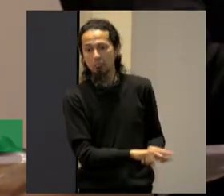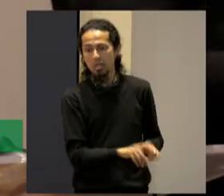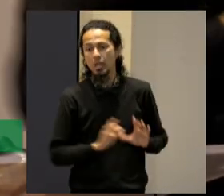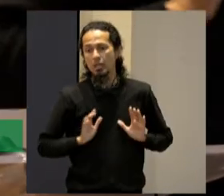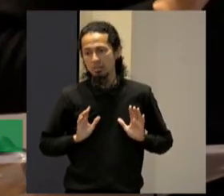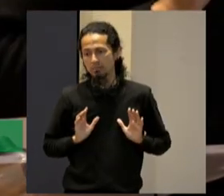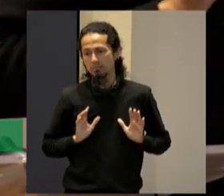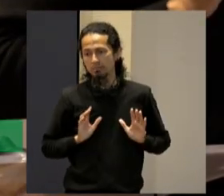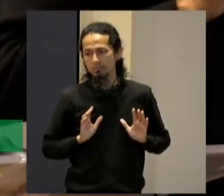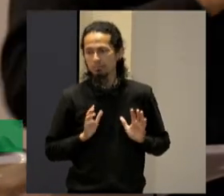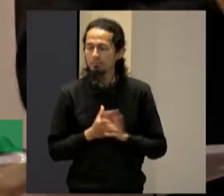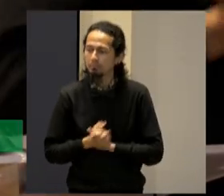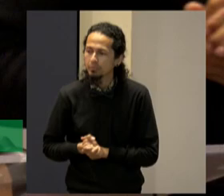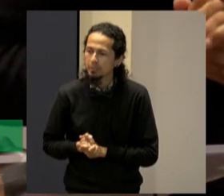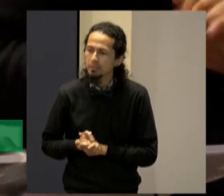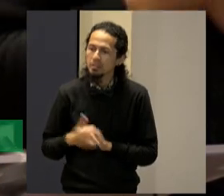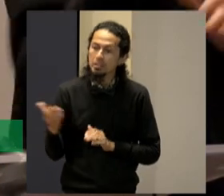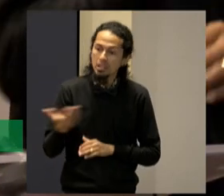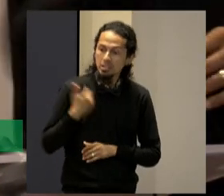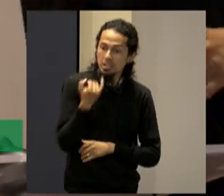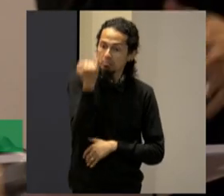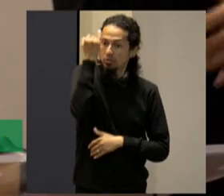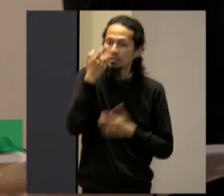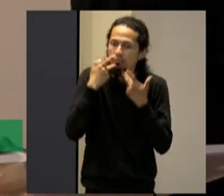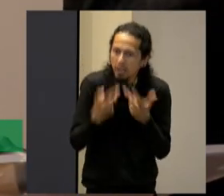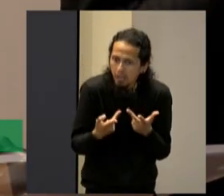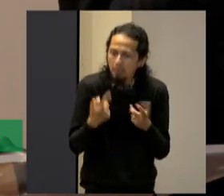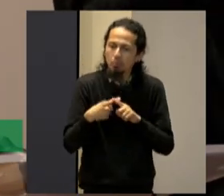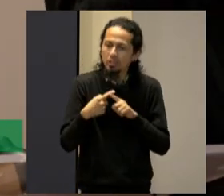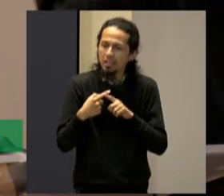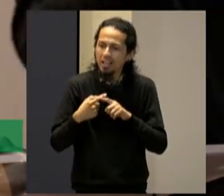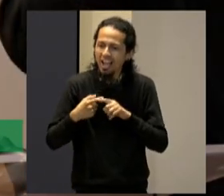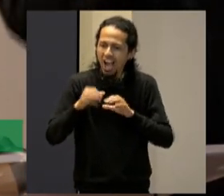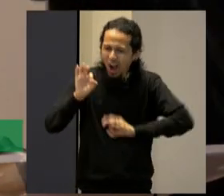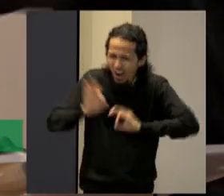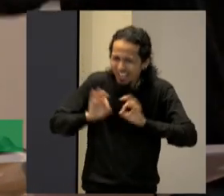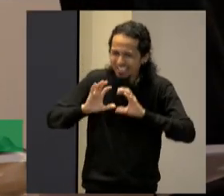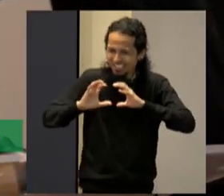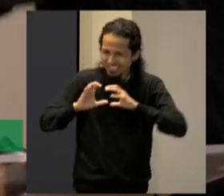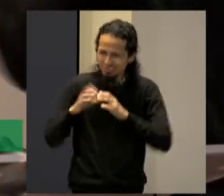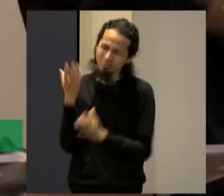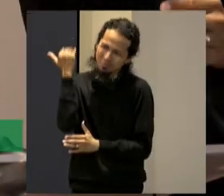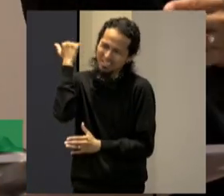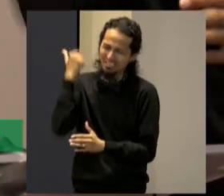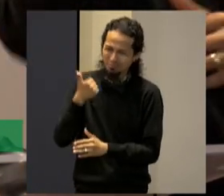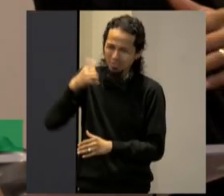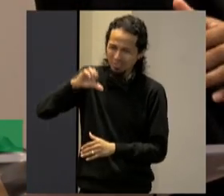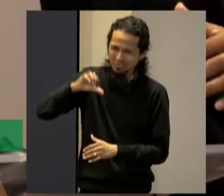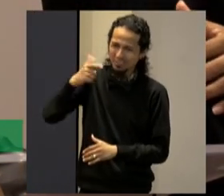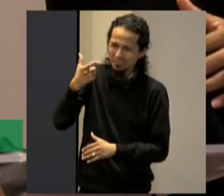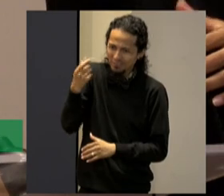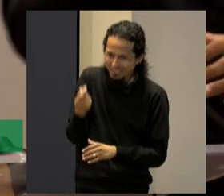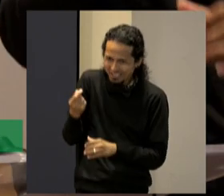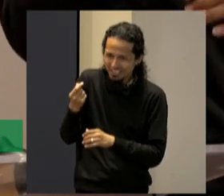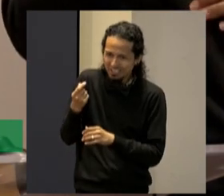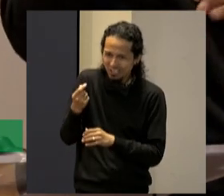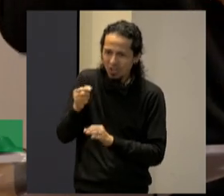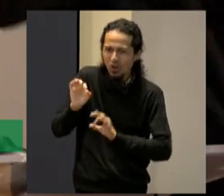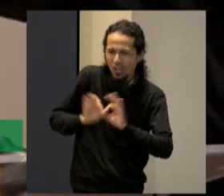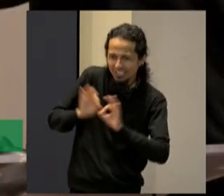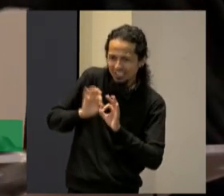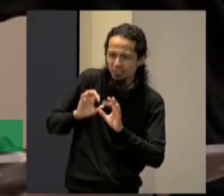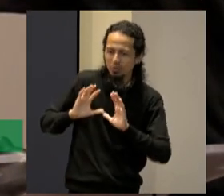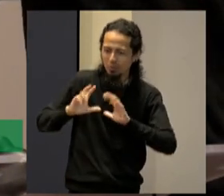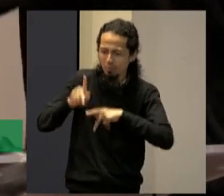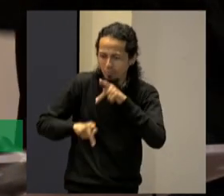com essa organização do movimento negro, que tinha várias figuras ilustres, mas uma por quem eu sou muito